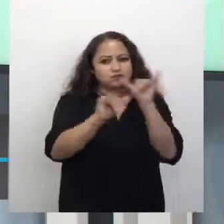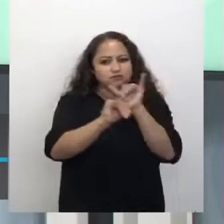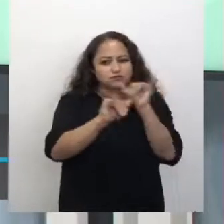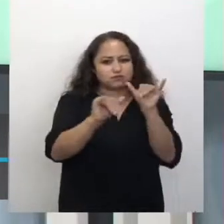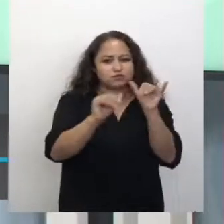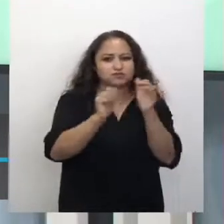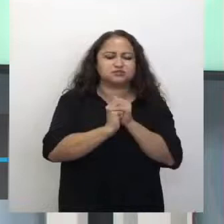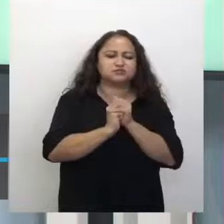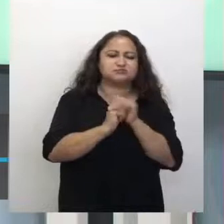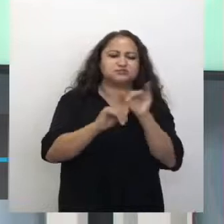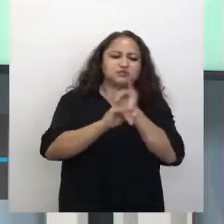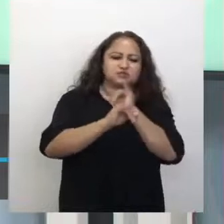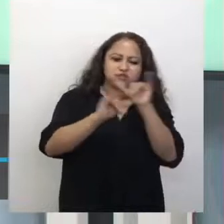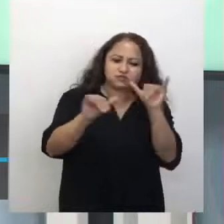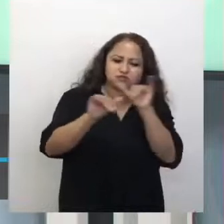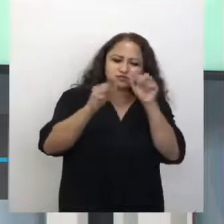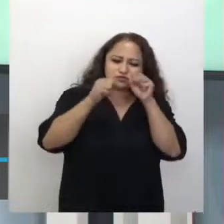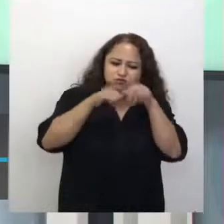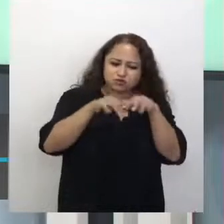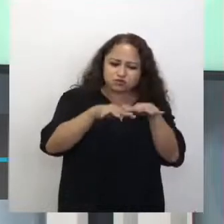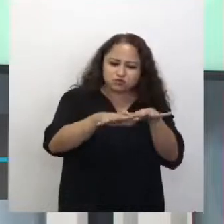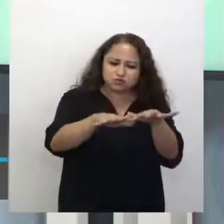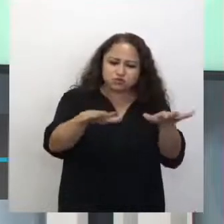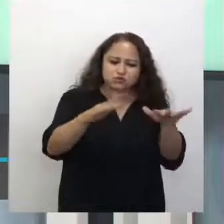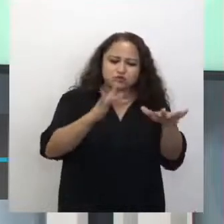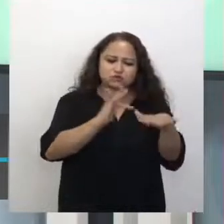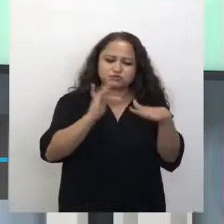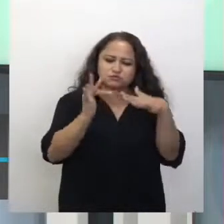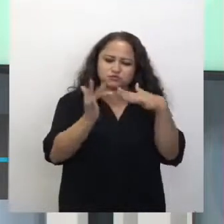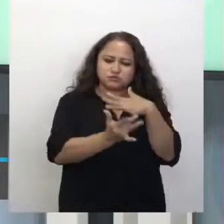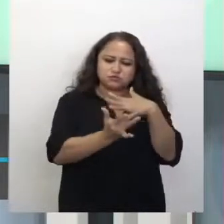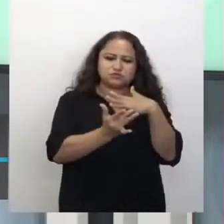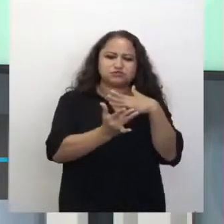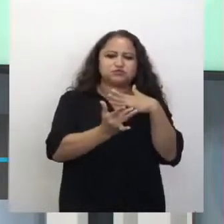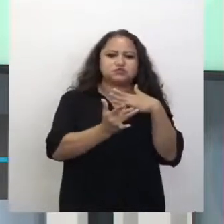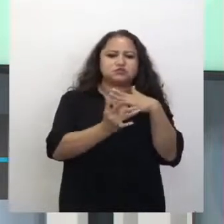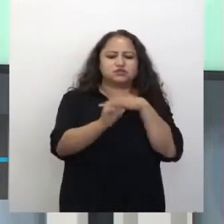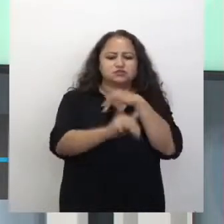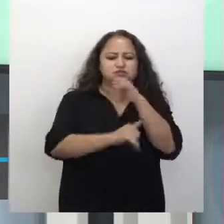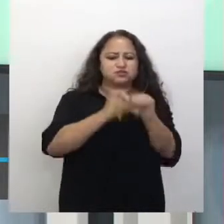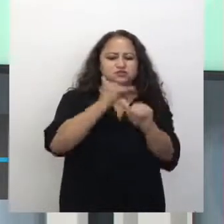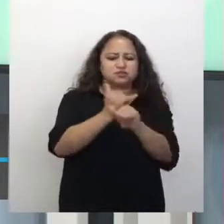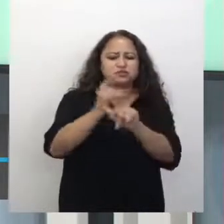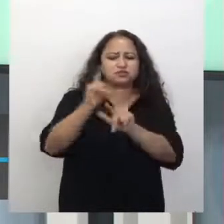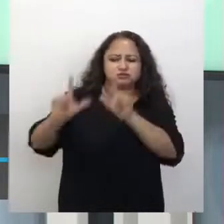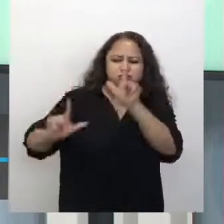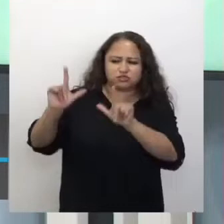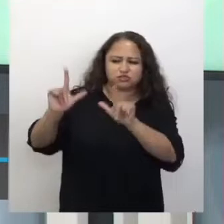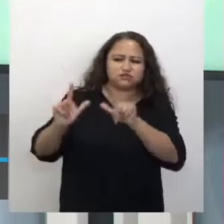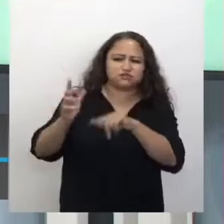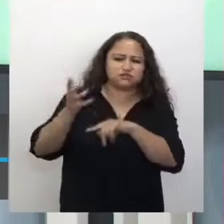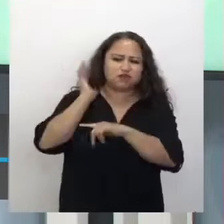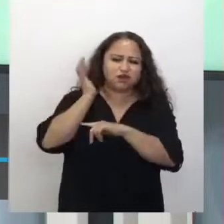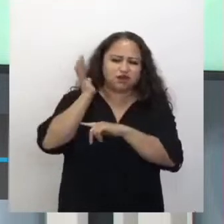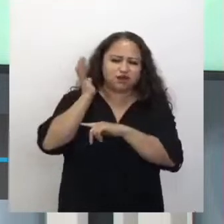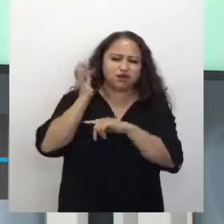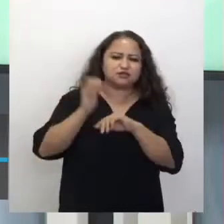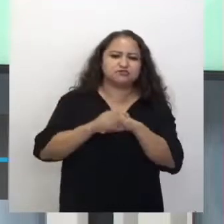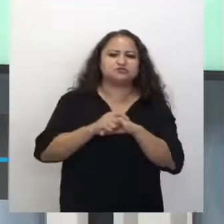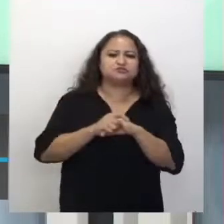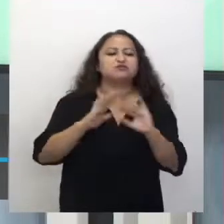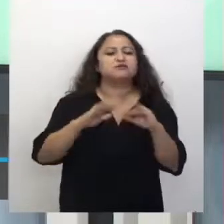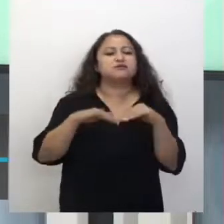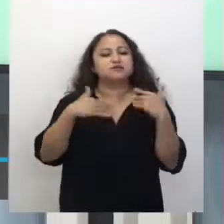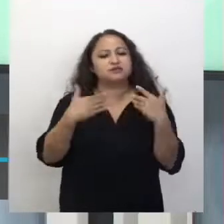parte de divulgação e nos meios midiáticos que a gente tem, internet, televisão, rádio, enfim, tá? Então, né, o